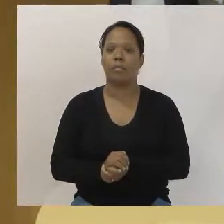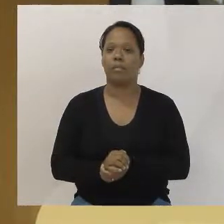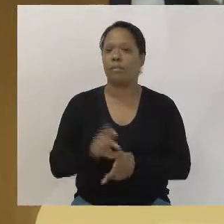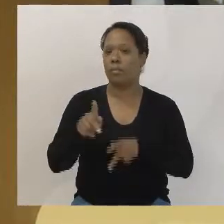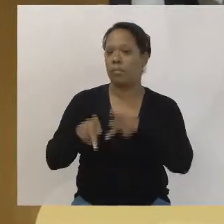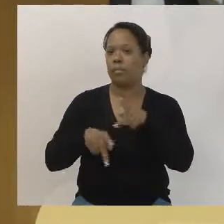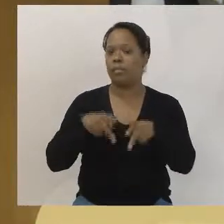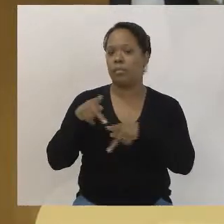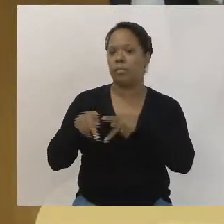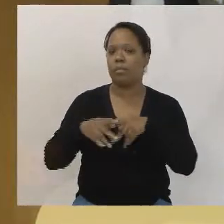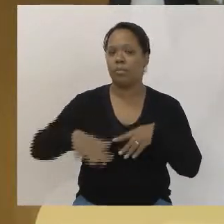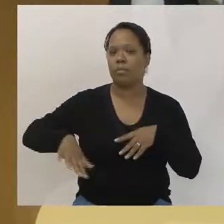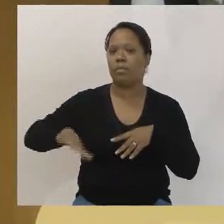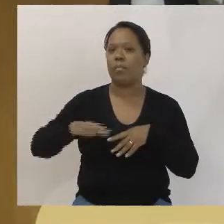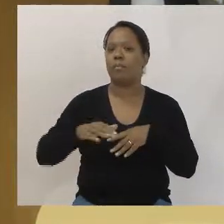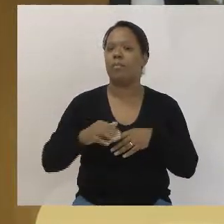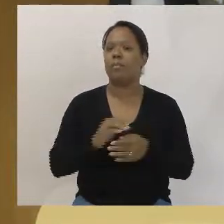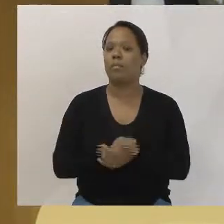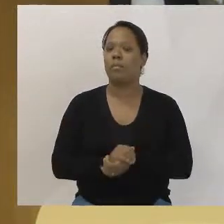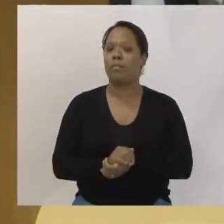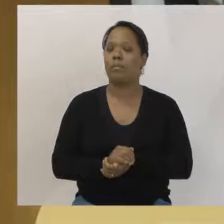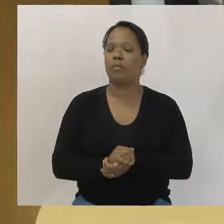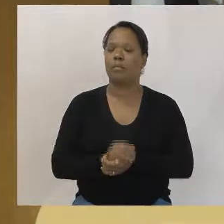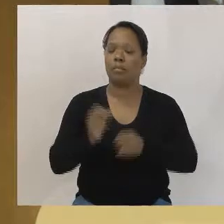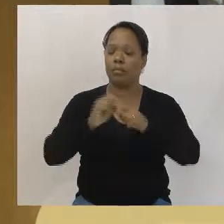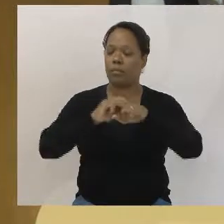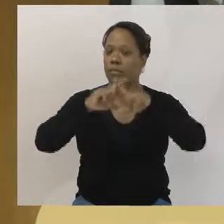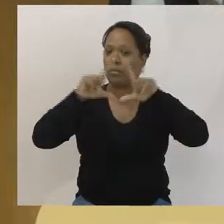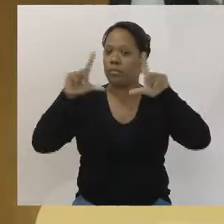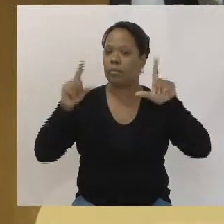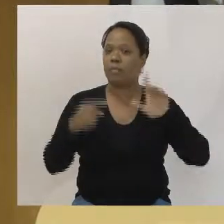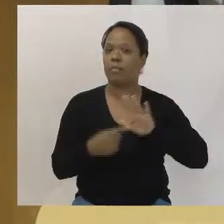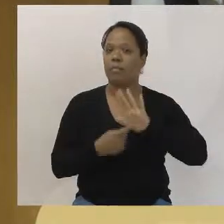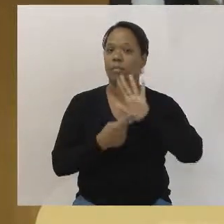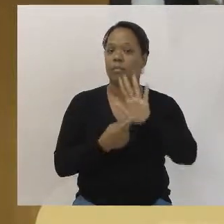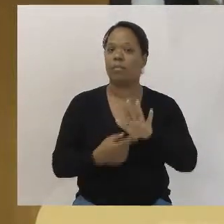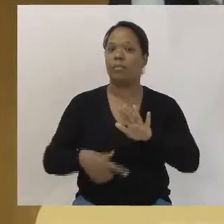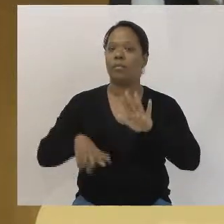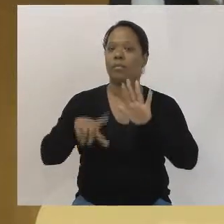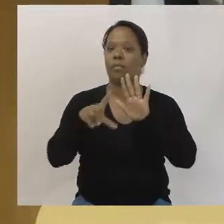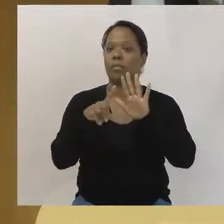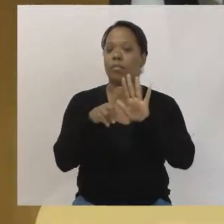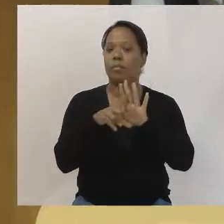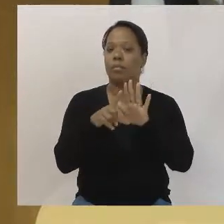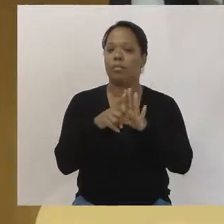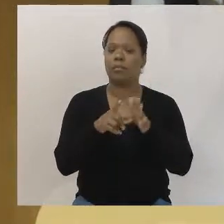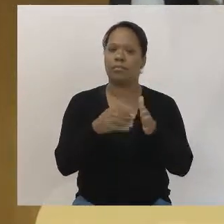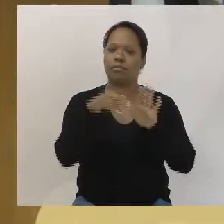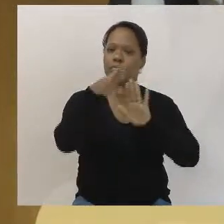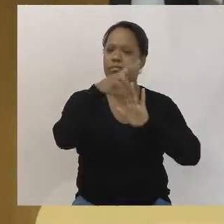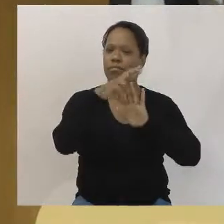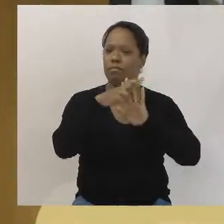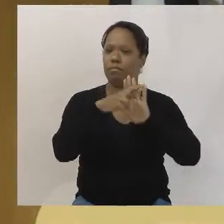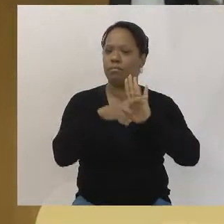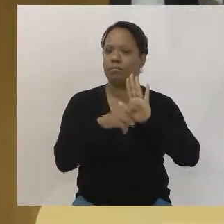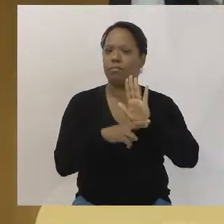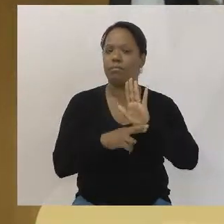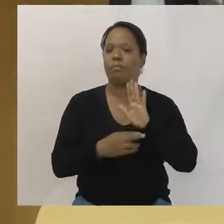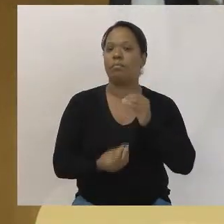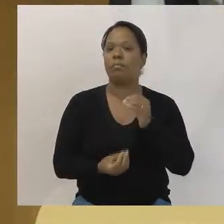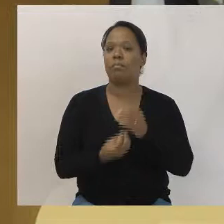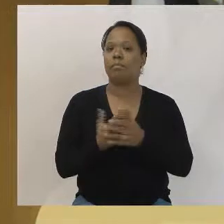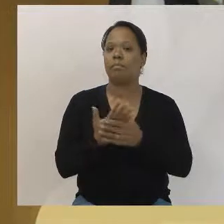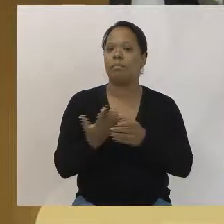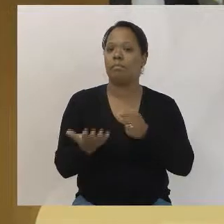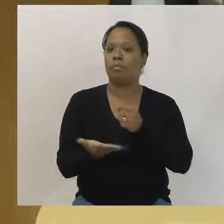e da transparência ou seja a lei de diretrizes orçamentárias foi constituídas